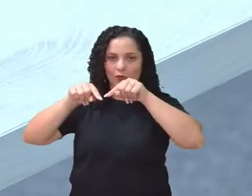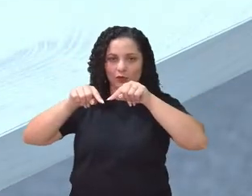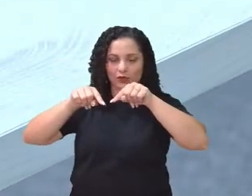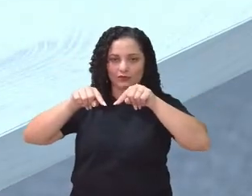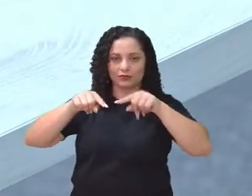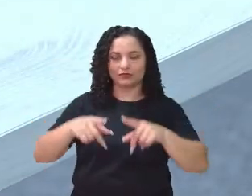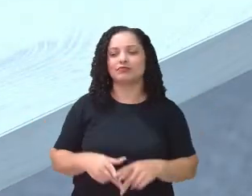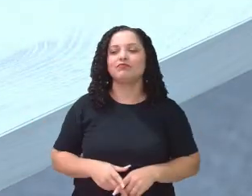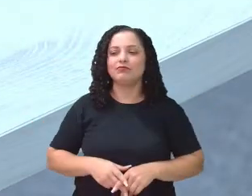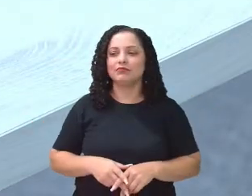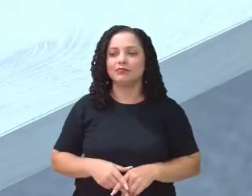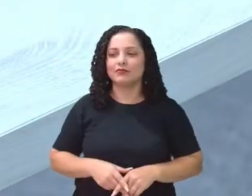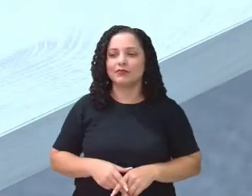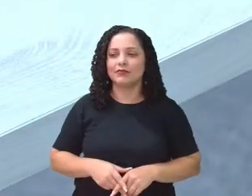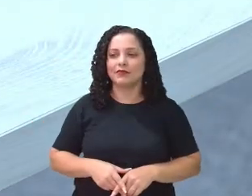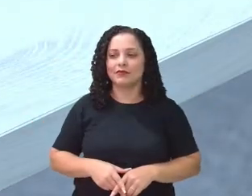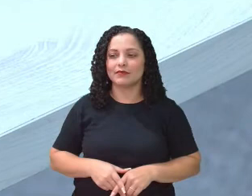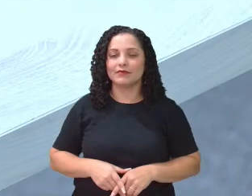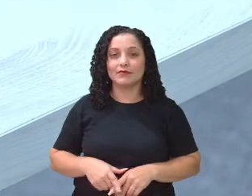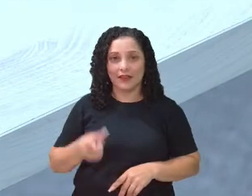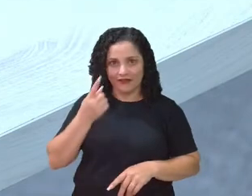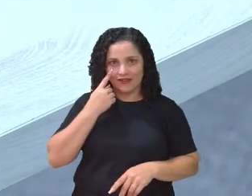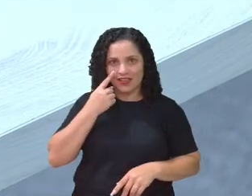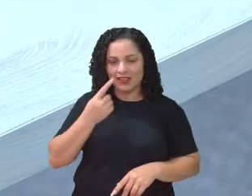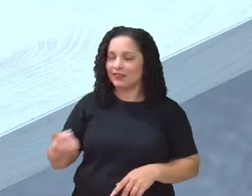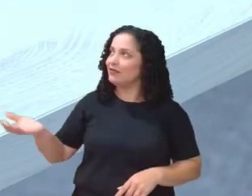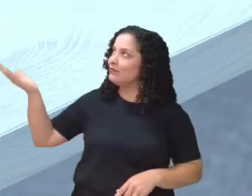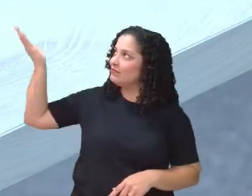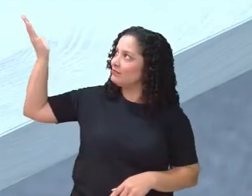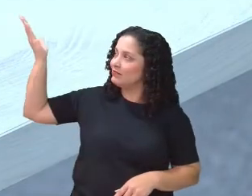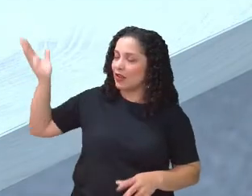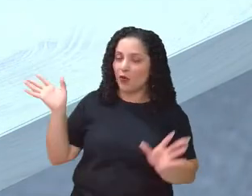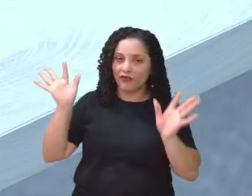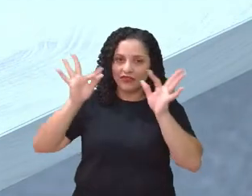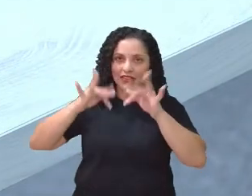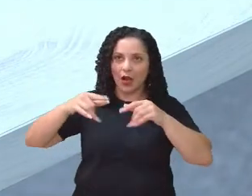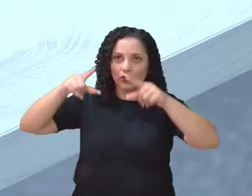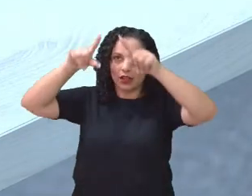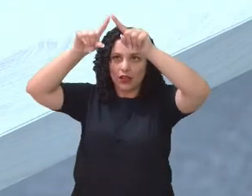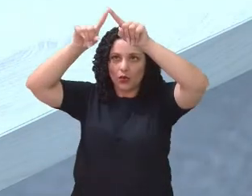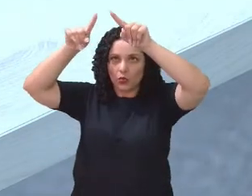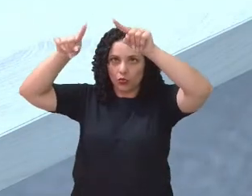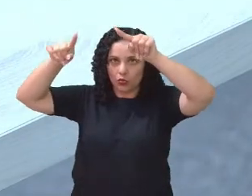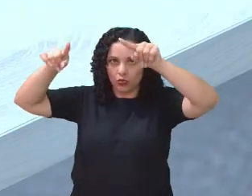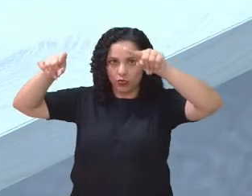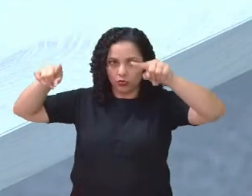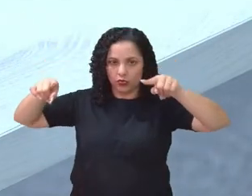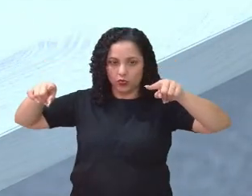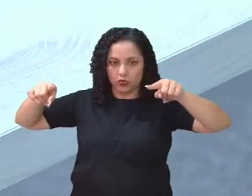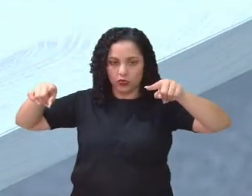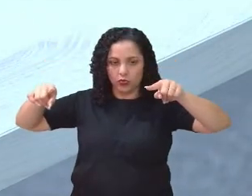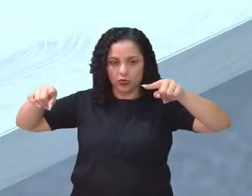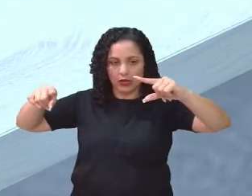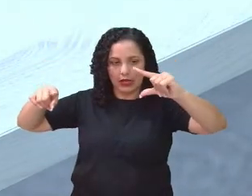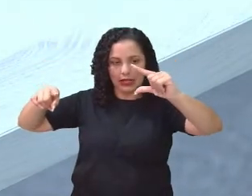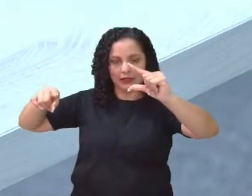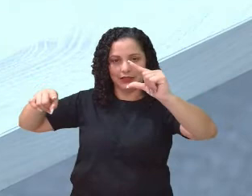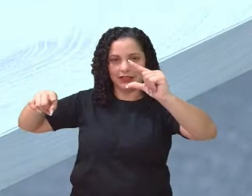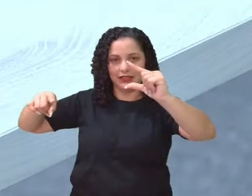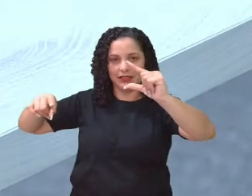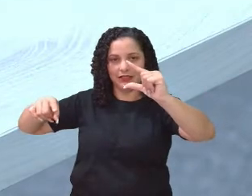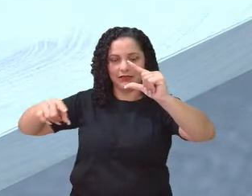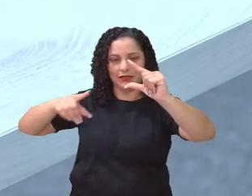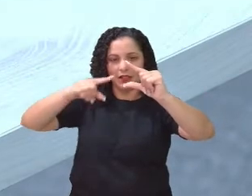melhor. Tá vendo esse pedacinho aqui que está aqui? É o final do ângulo desse triângulo. Então, aqui é o início